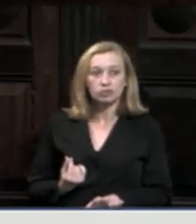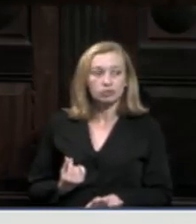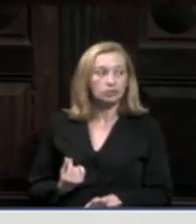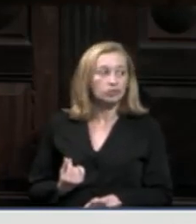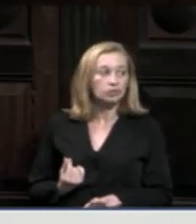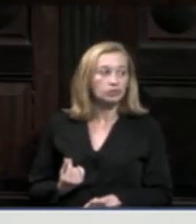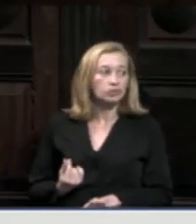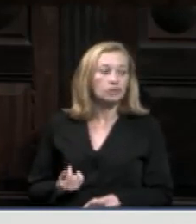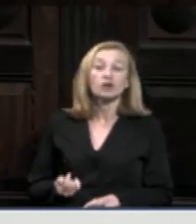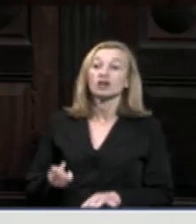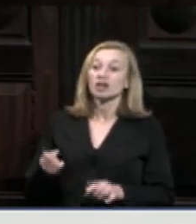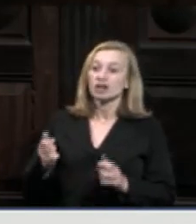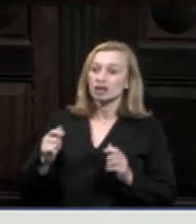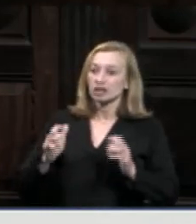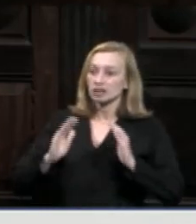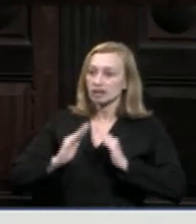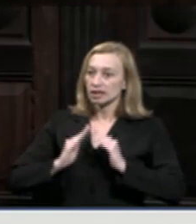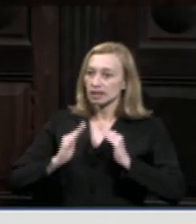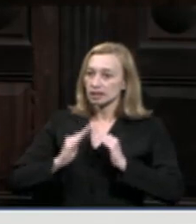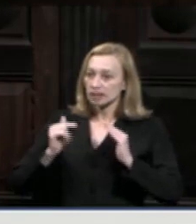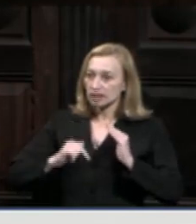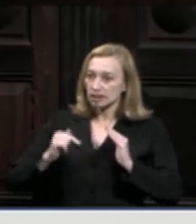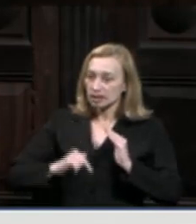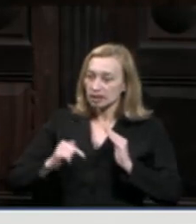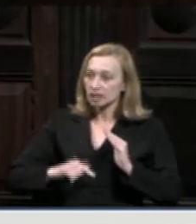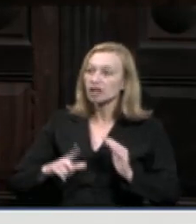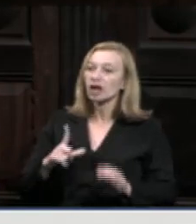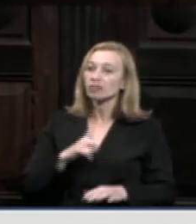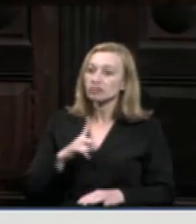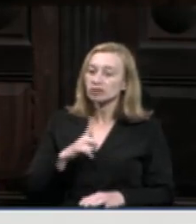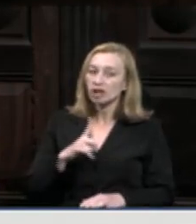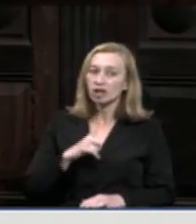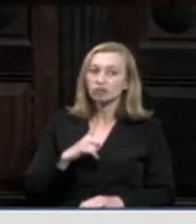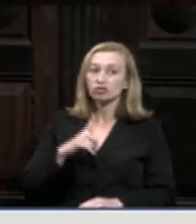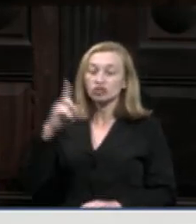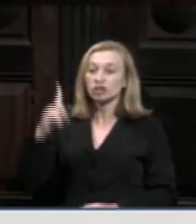Esta casa aqui, eu tenho autoridade,